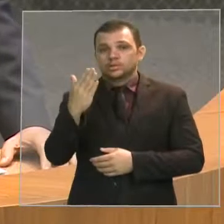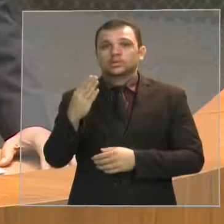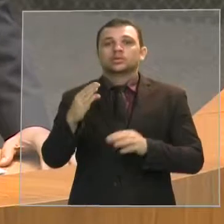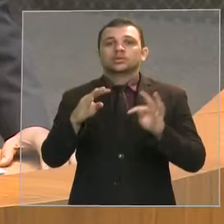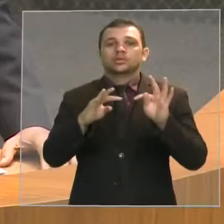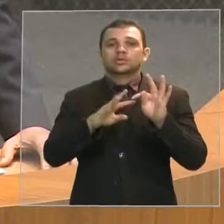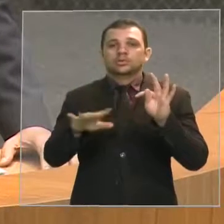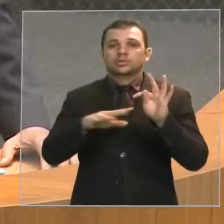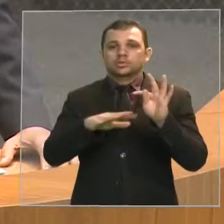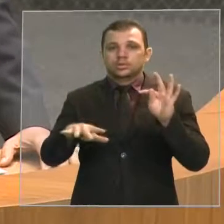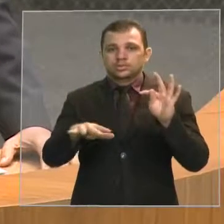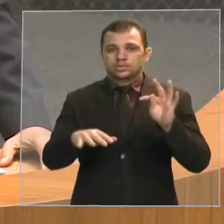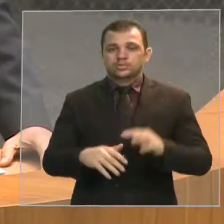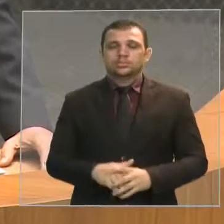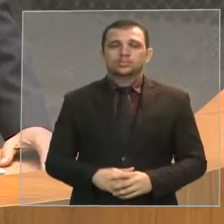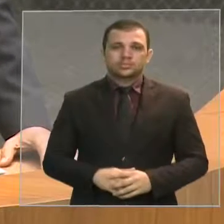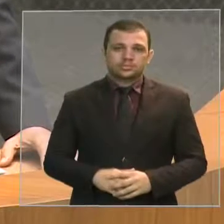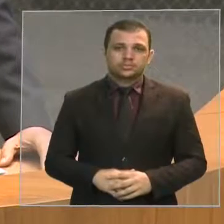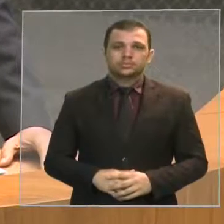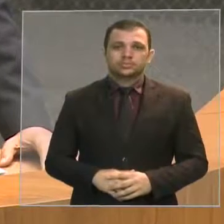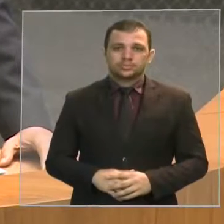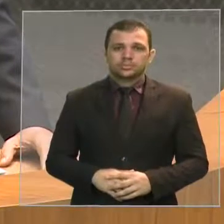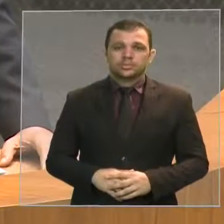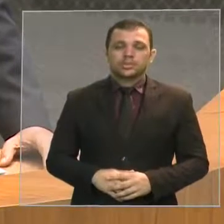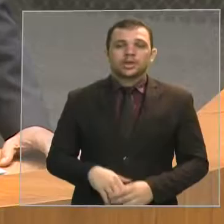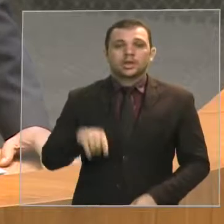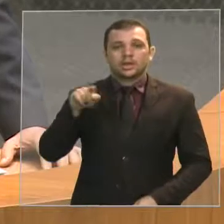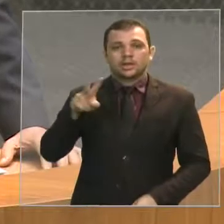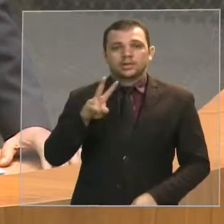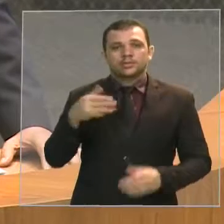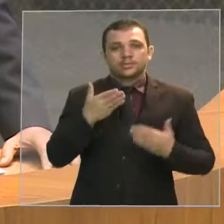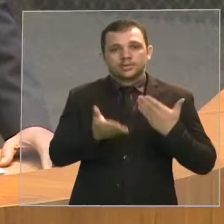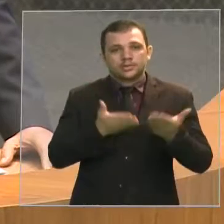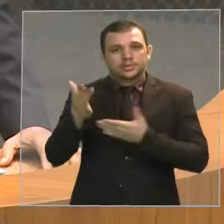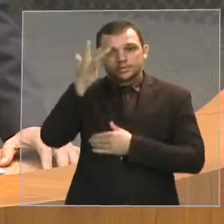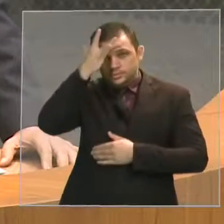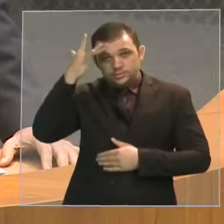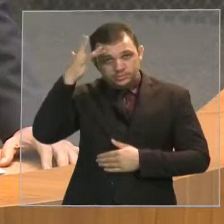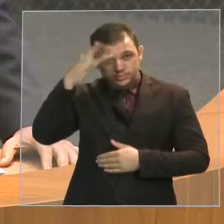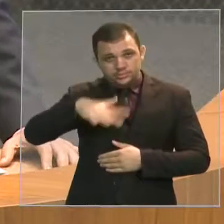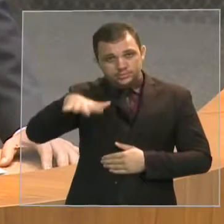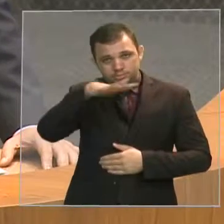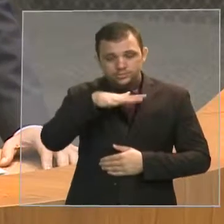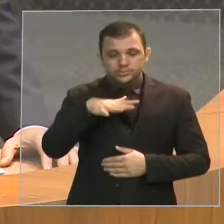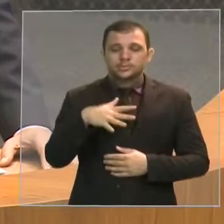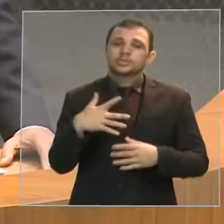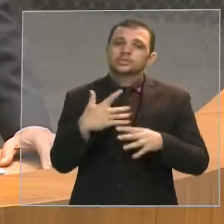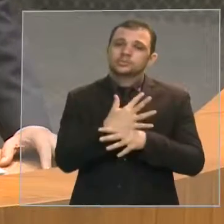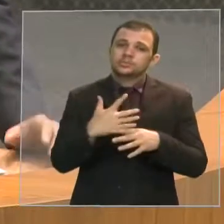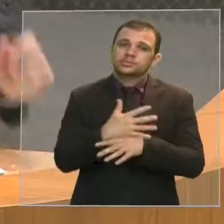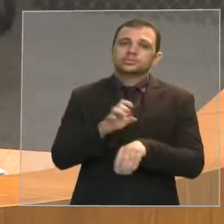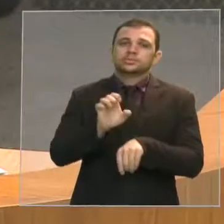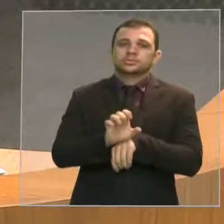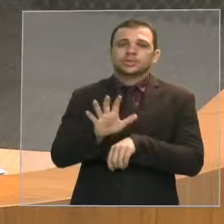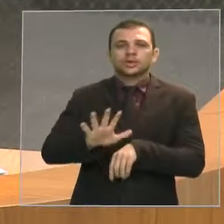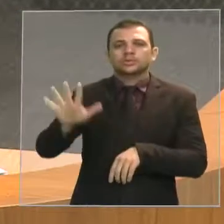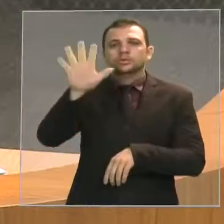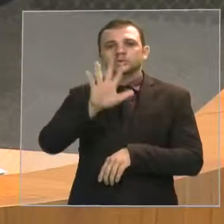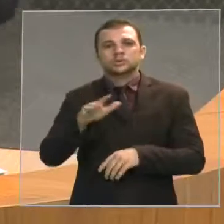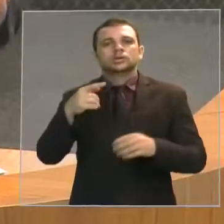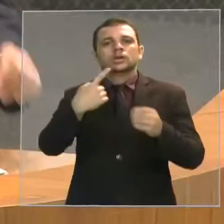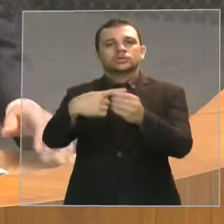de integração que vai atender as pessoas da cidade do estado das cidades vizinhas